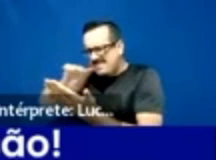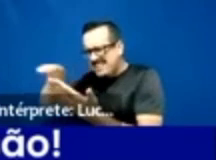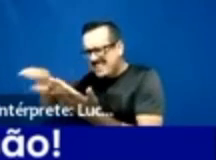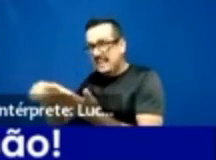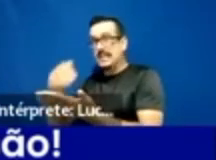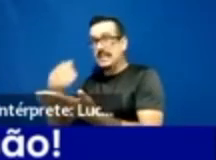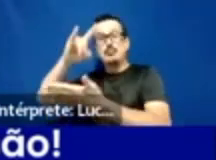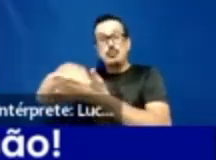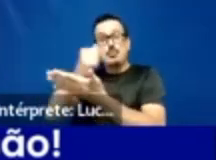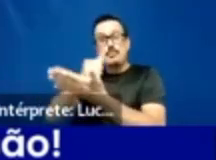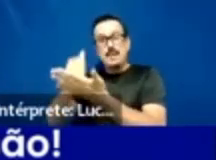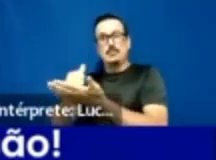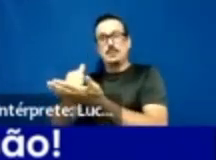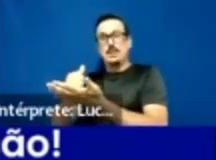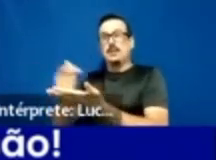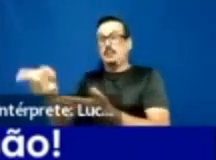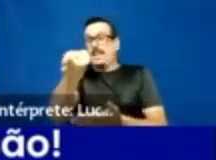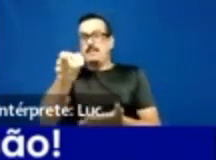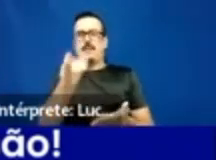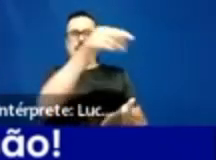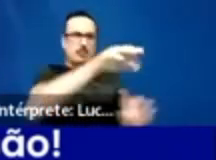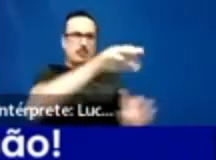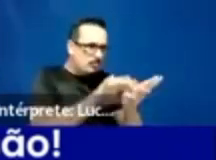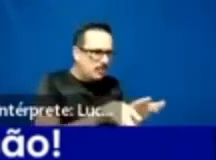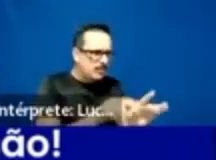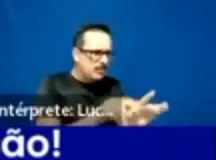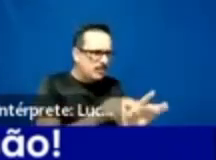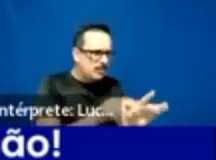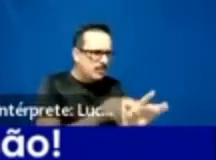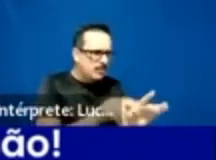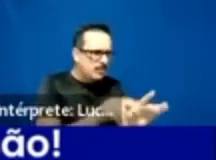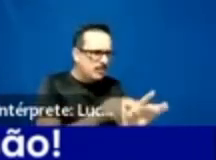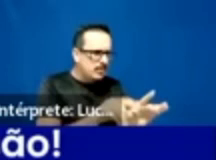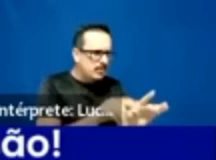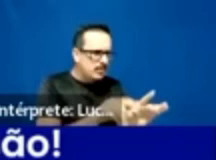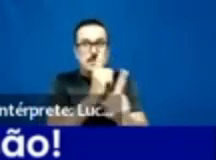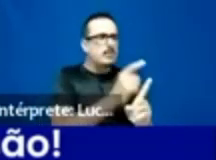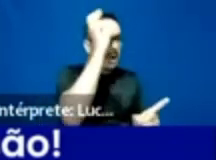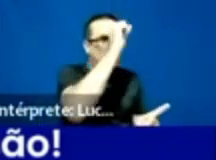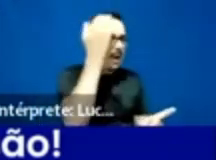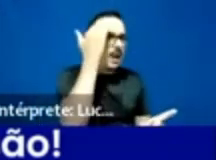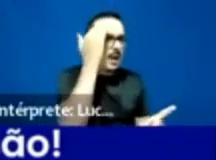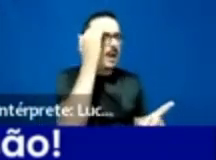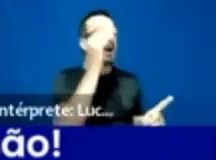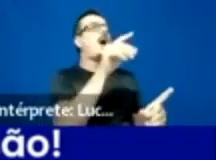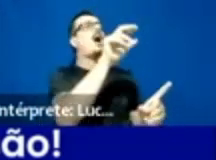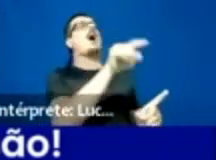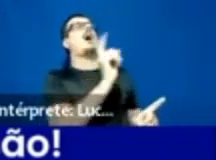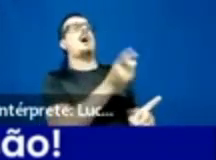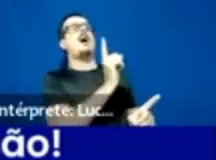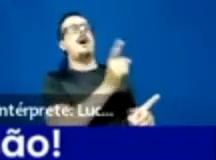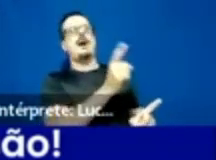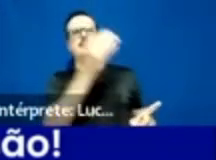pode consultar. São estudos de domínio público. Qualquer pessoa pode acessar.